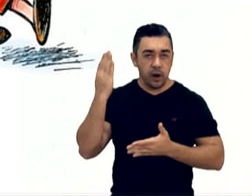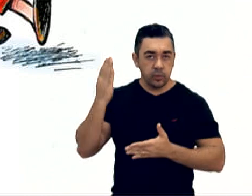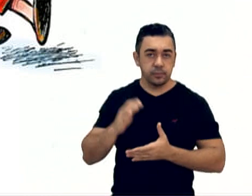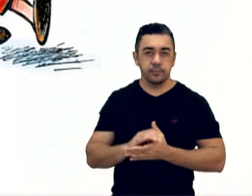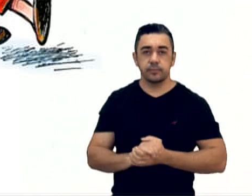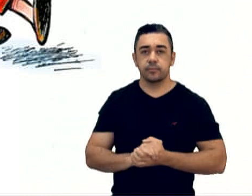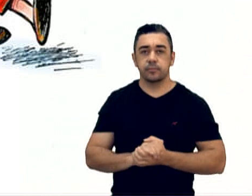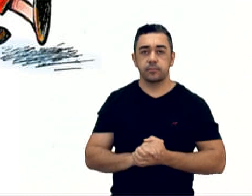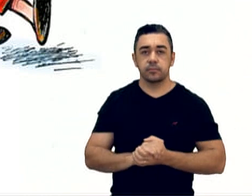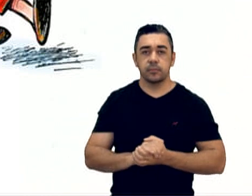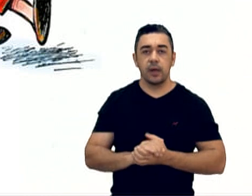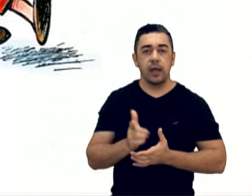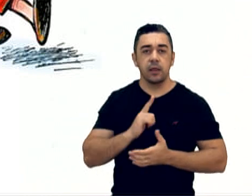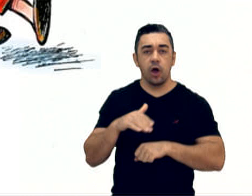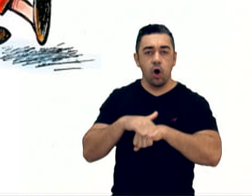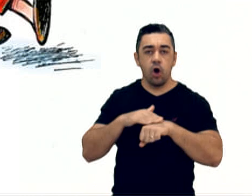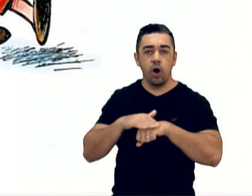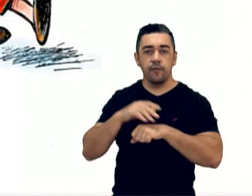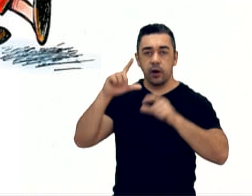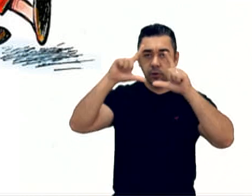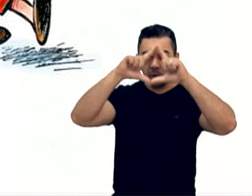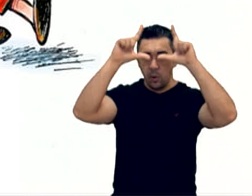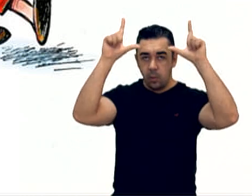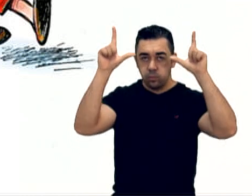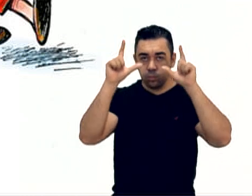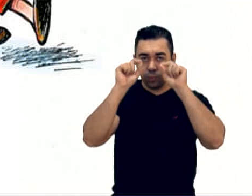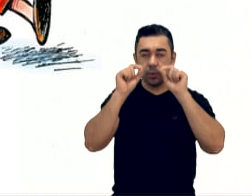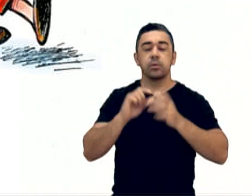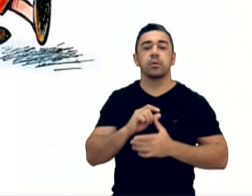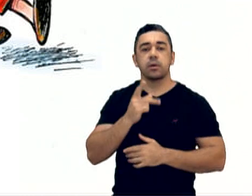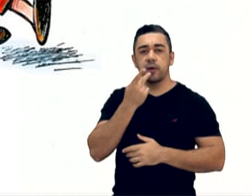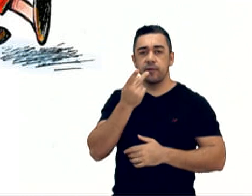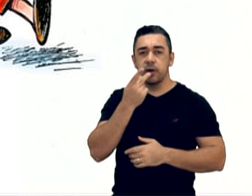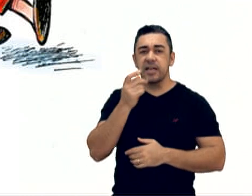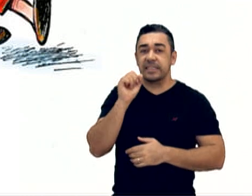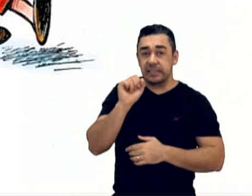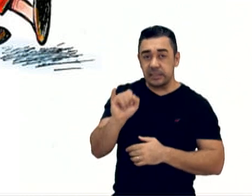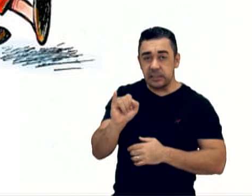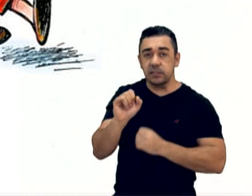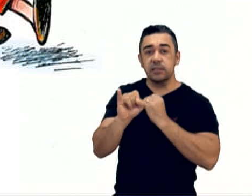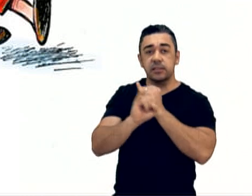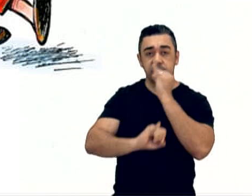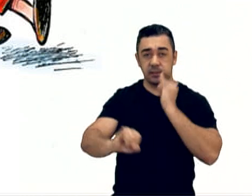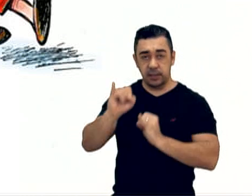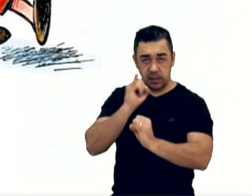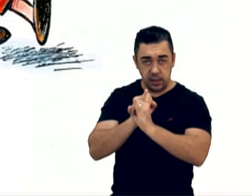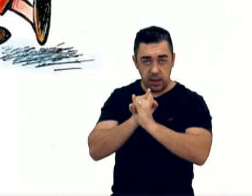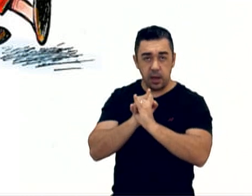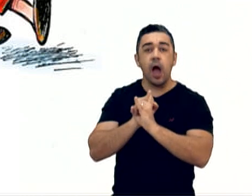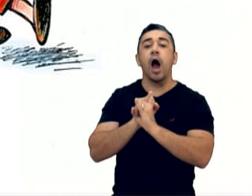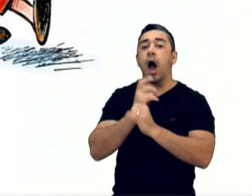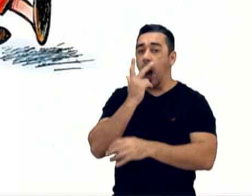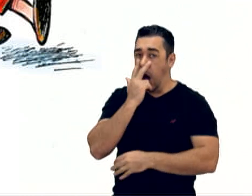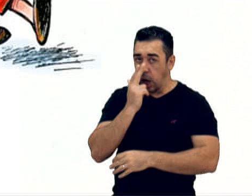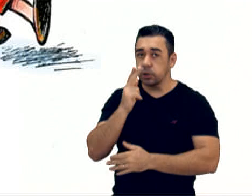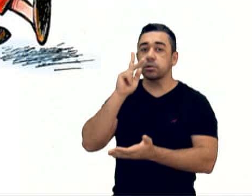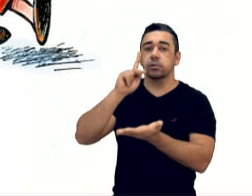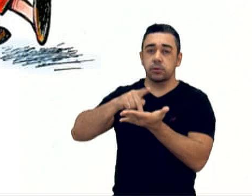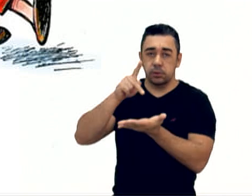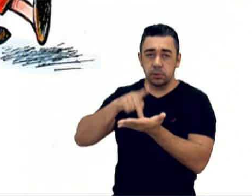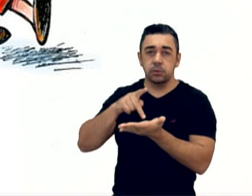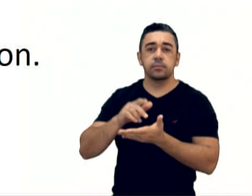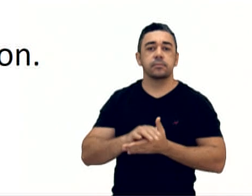it's on the internet, so it must be true. Se está na internet, deve ser